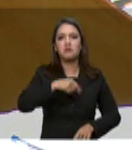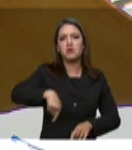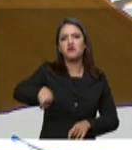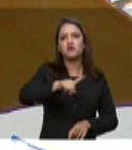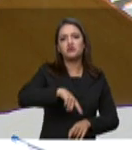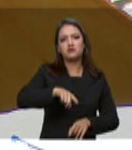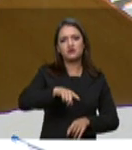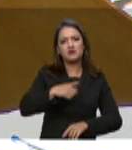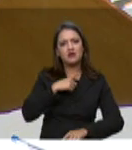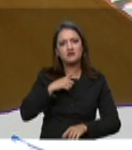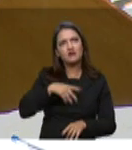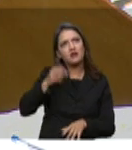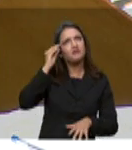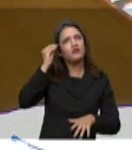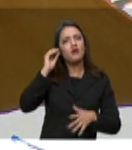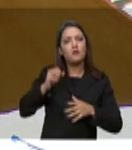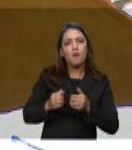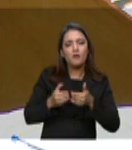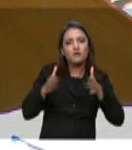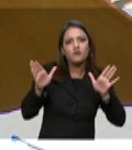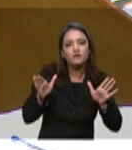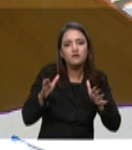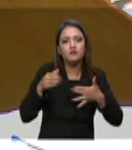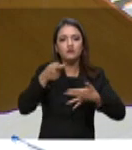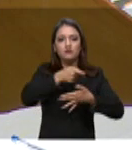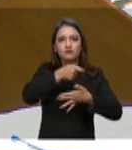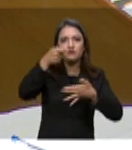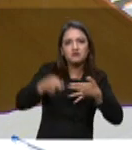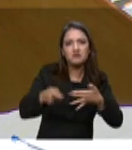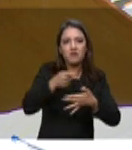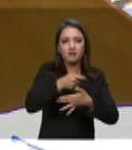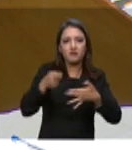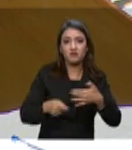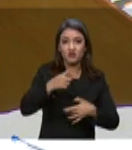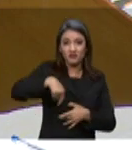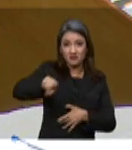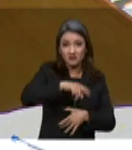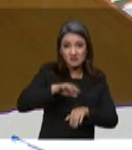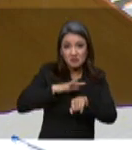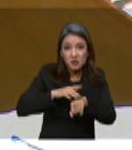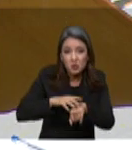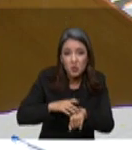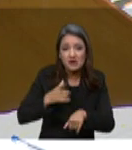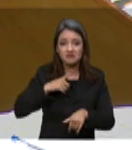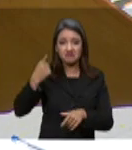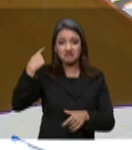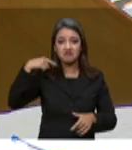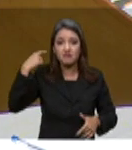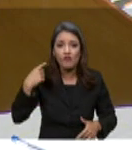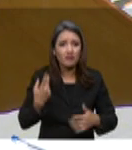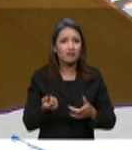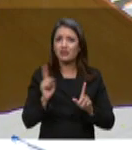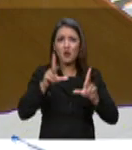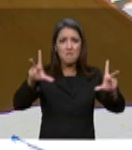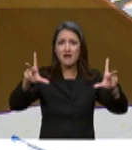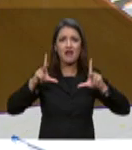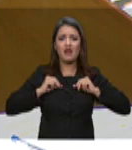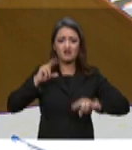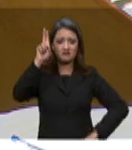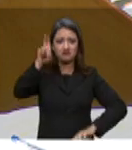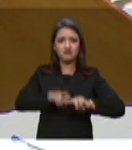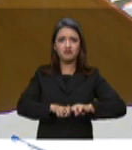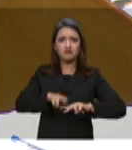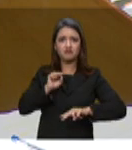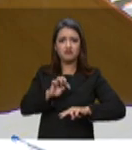até preta e a vão somos e somos o tempo todo vocês são doentes vocês são megalomaníacos vocês não merecem sentar nessa cadeira da